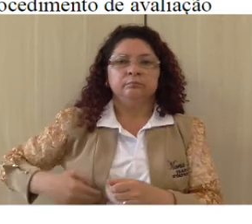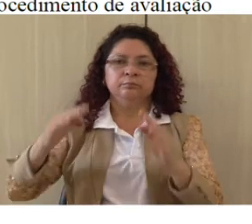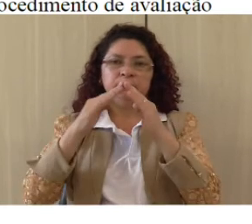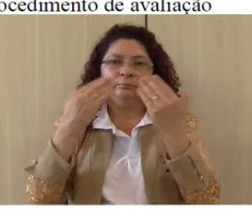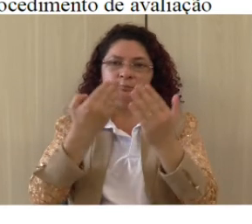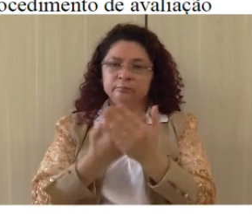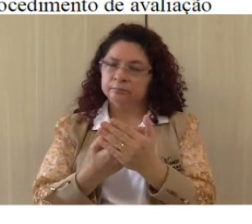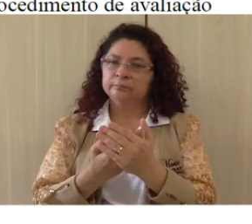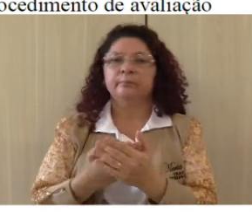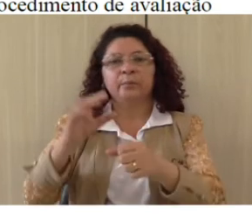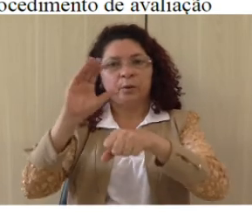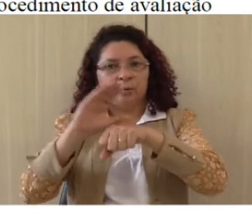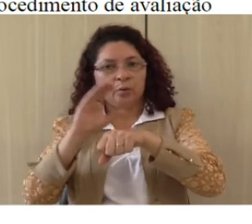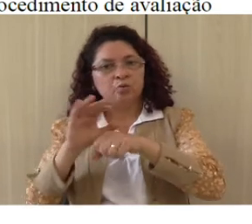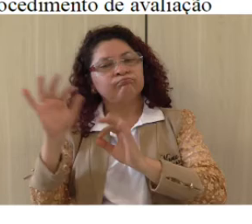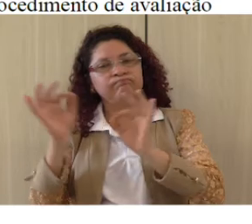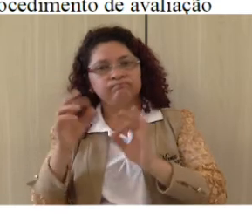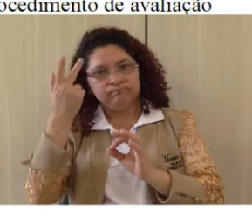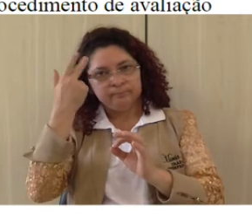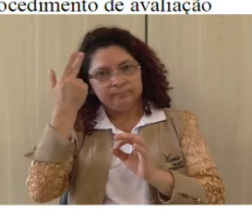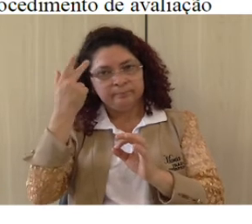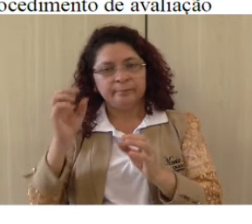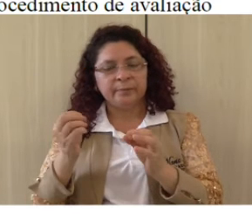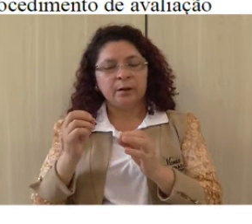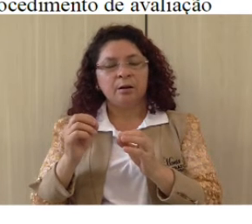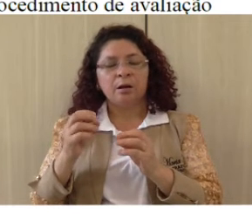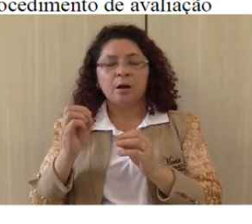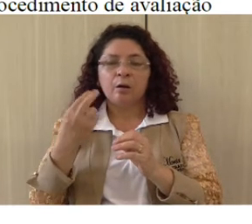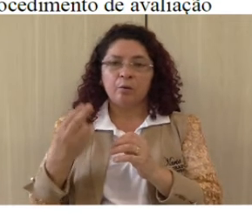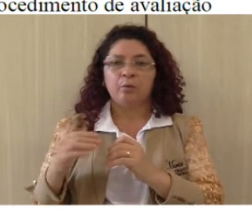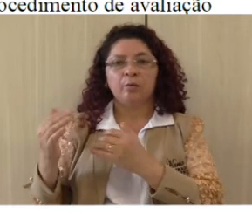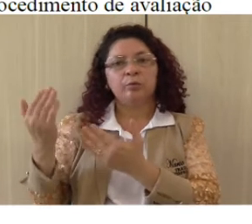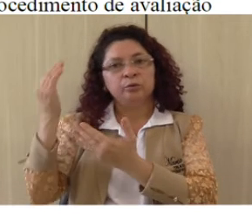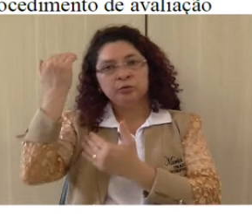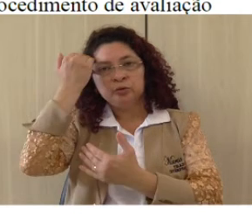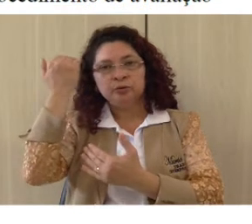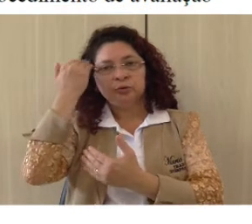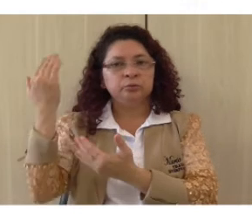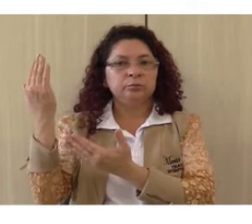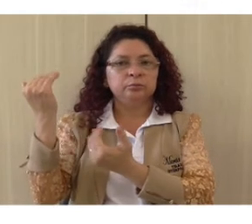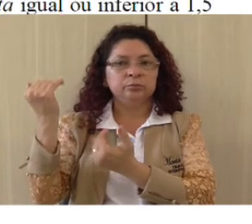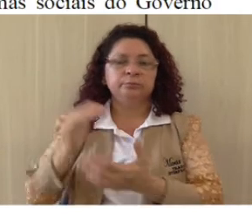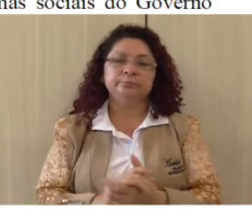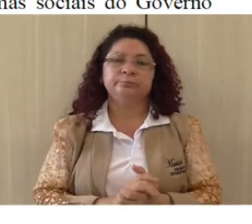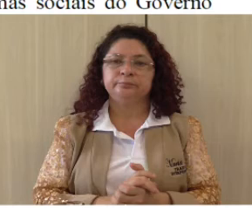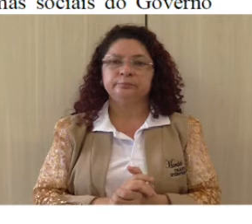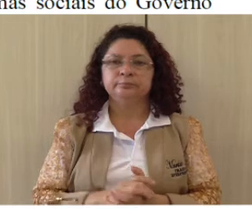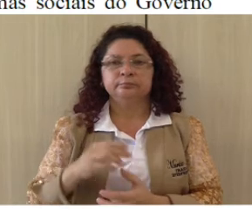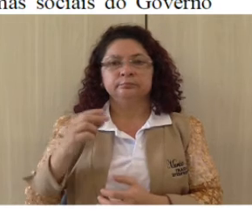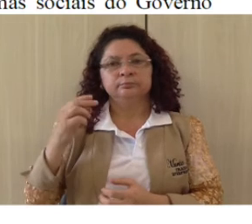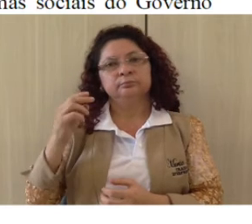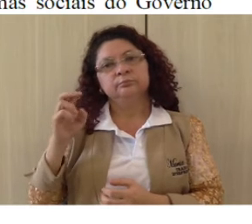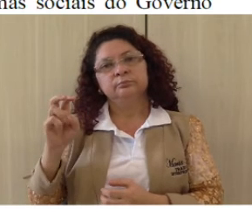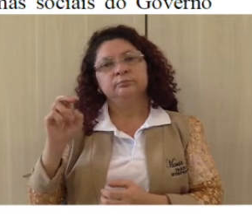em cursos regulares ou no âmbito da modalidade de educação de jovens e adultos. Item 5.4. Para